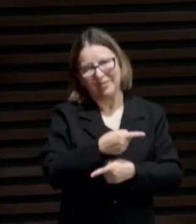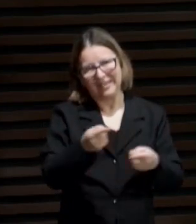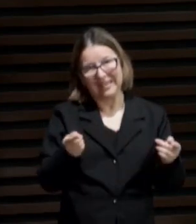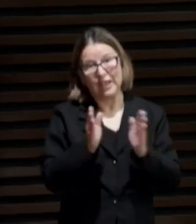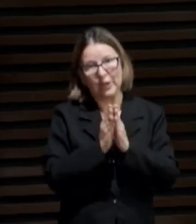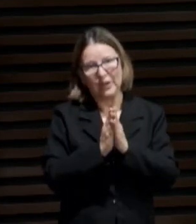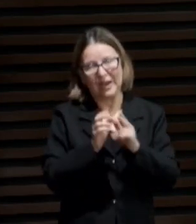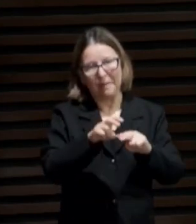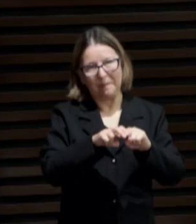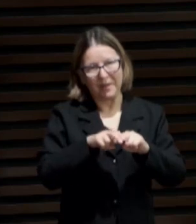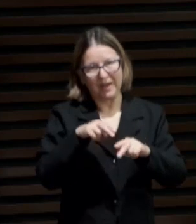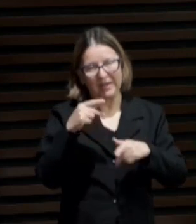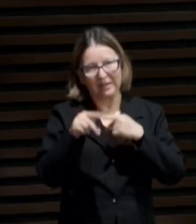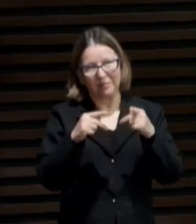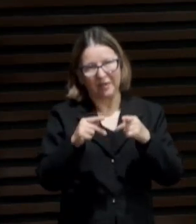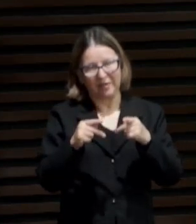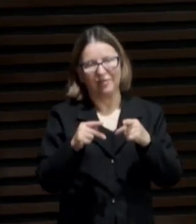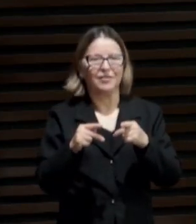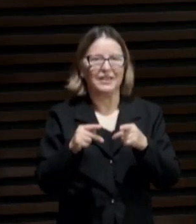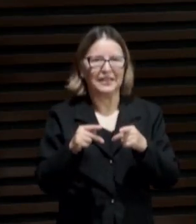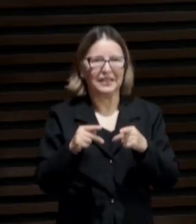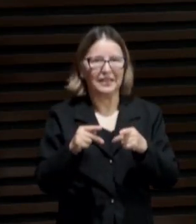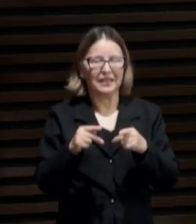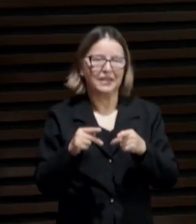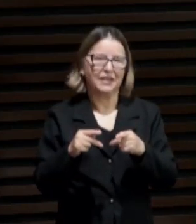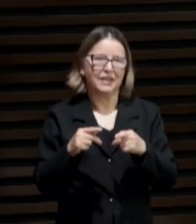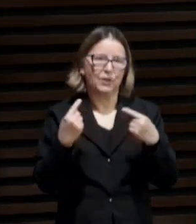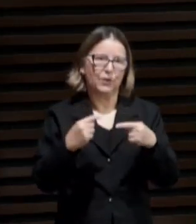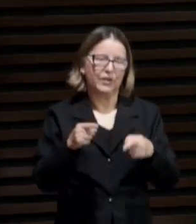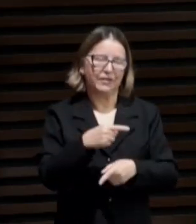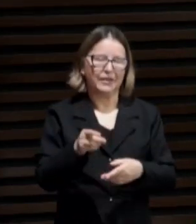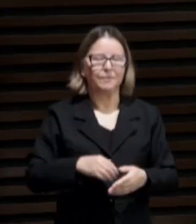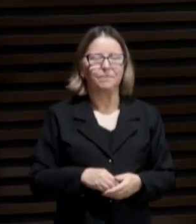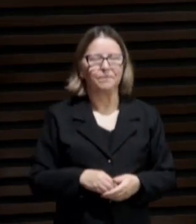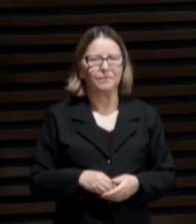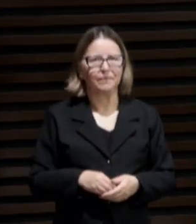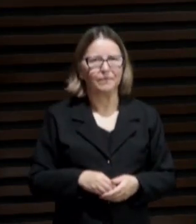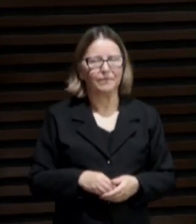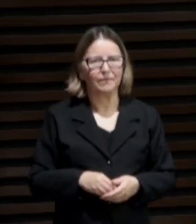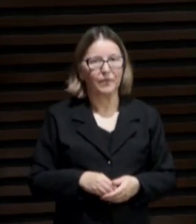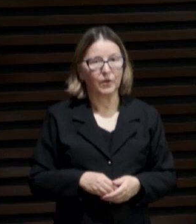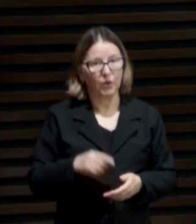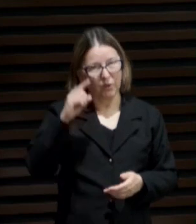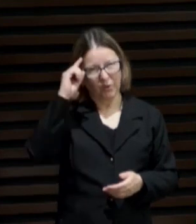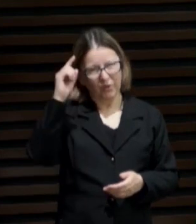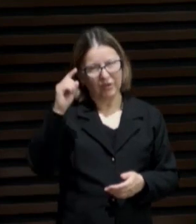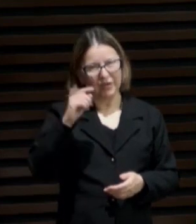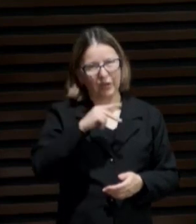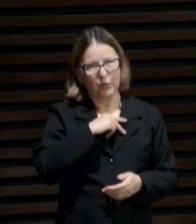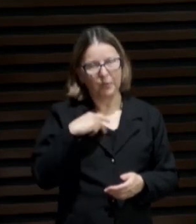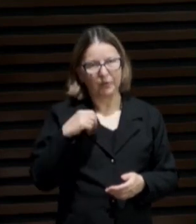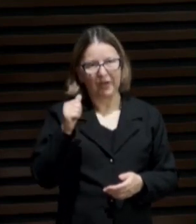O pastor Glênio contou aqui uma história uma vez, o pastor Abuchaim, que uma pessoa chegou para ele e falou: pastor Abuchaim,